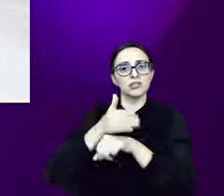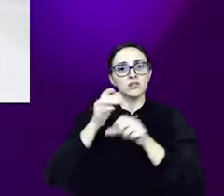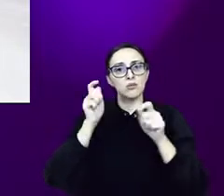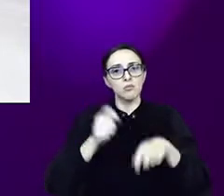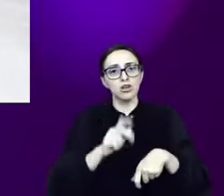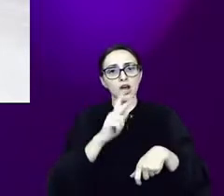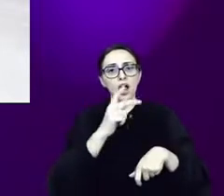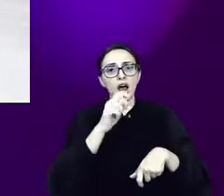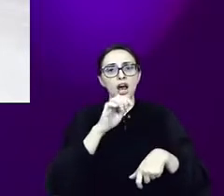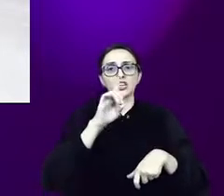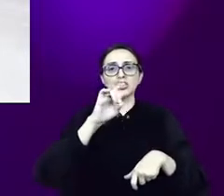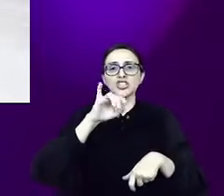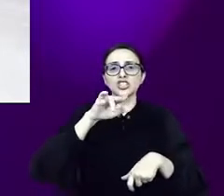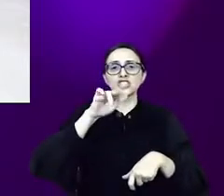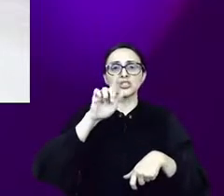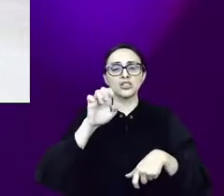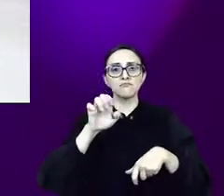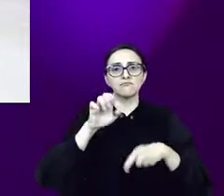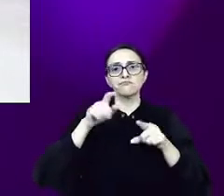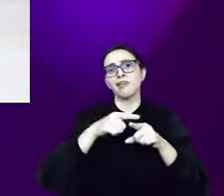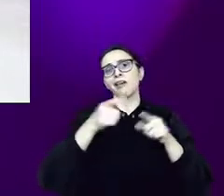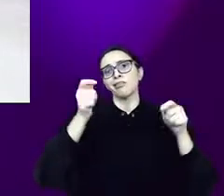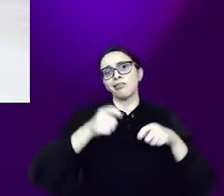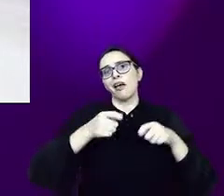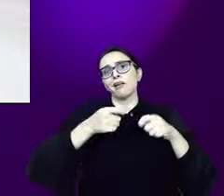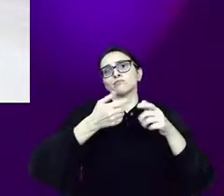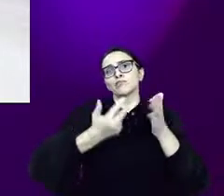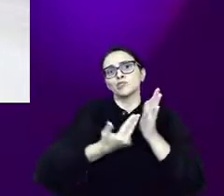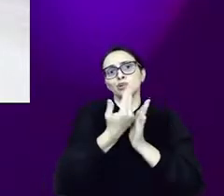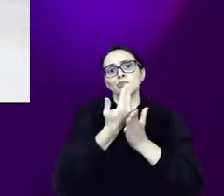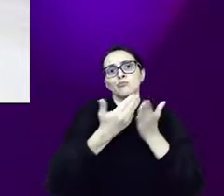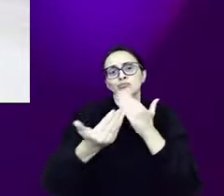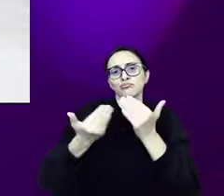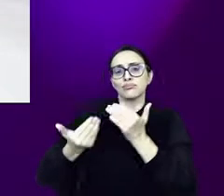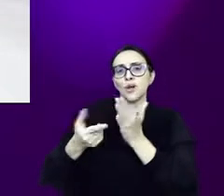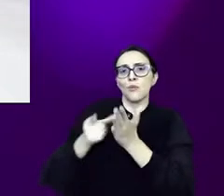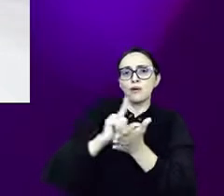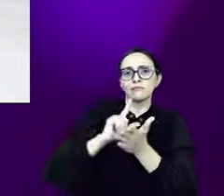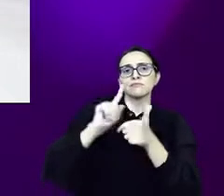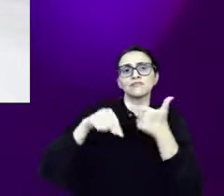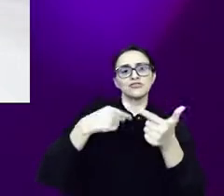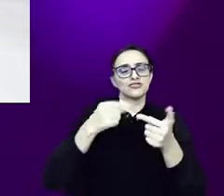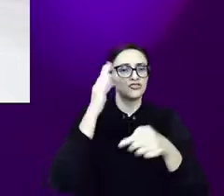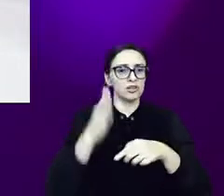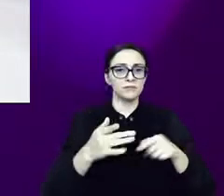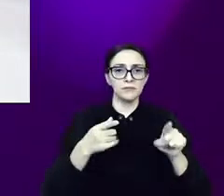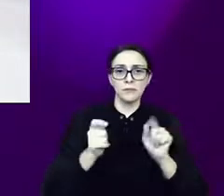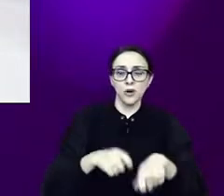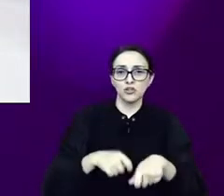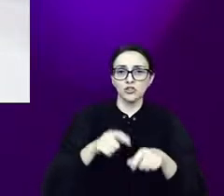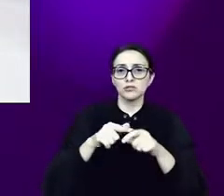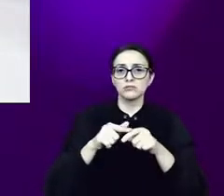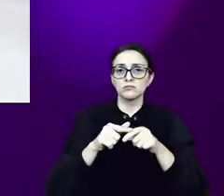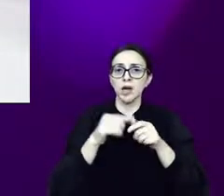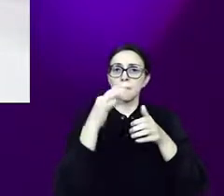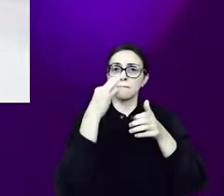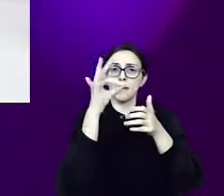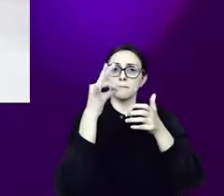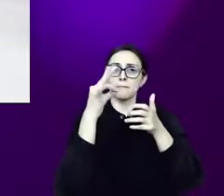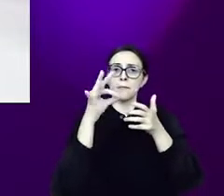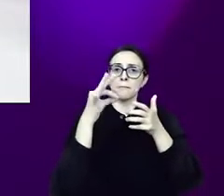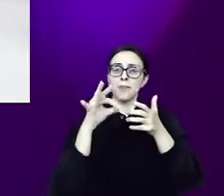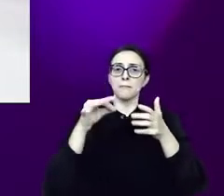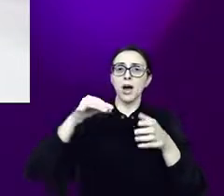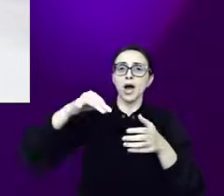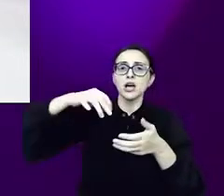com qualquer via de preferência do cirurgião, a via posterior, a via anterior direta. A gente coloca o checkpoint, que são pequenos